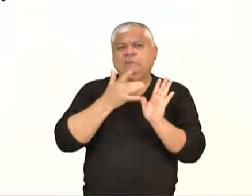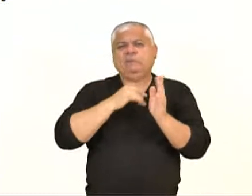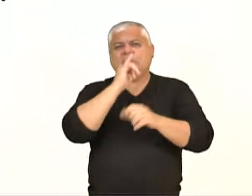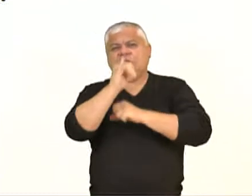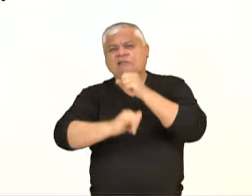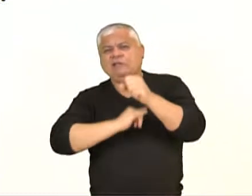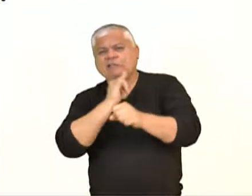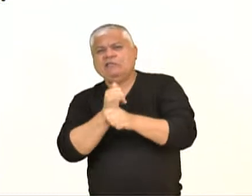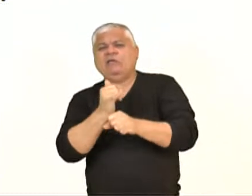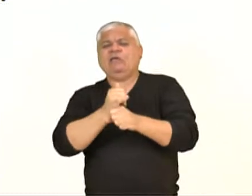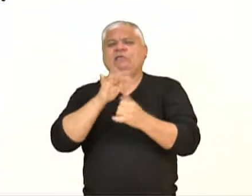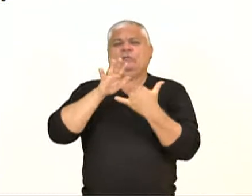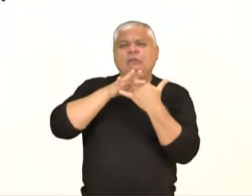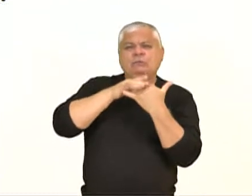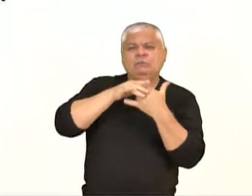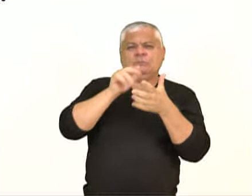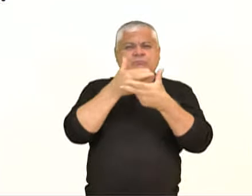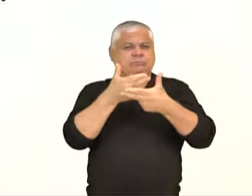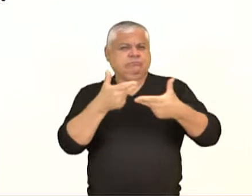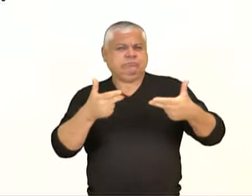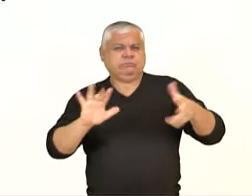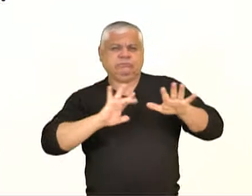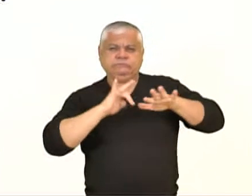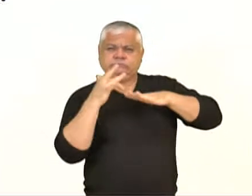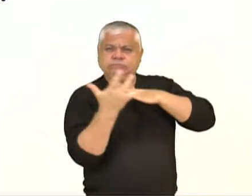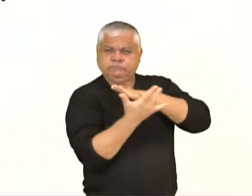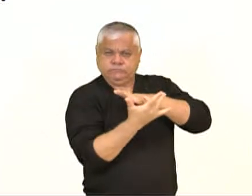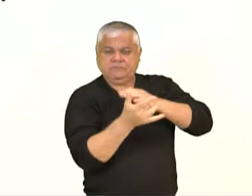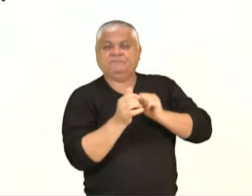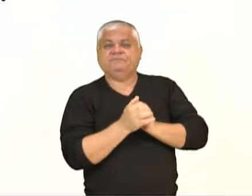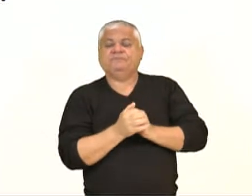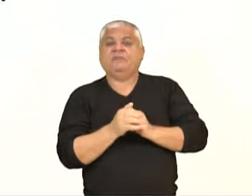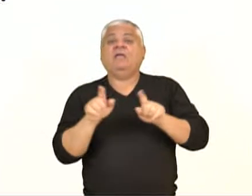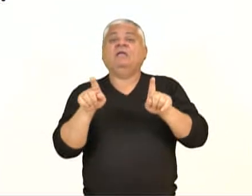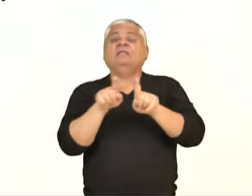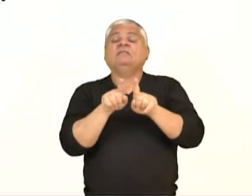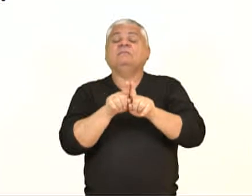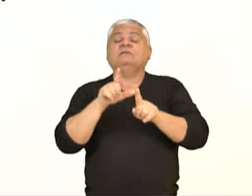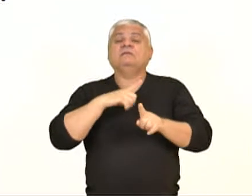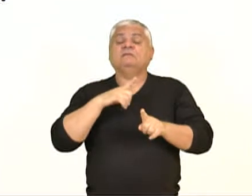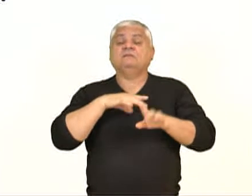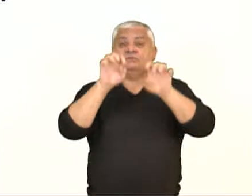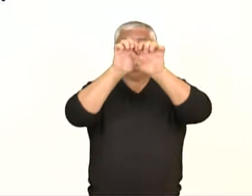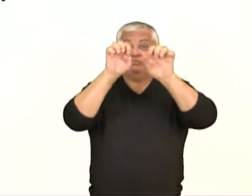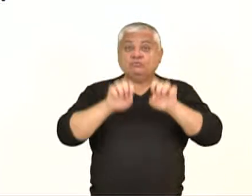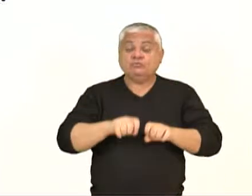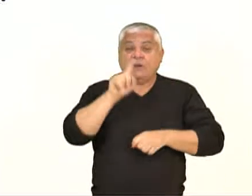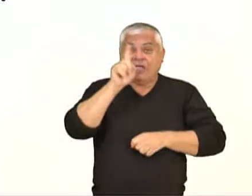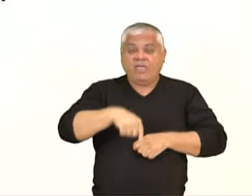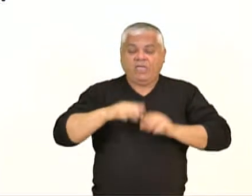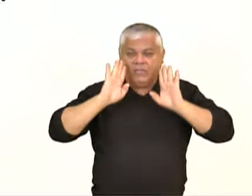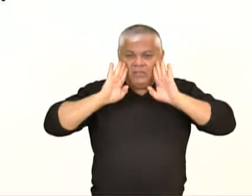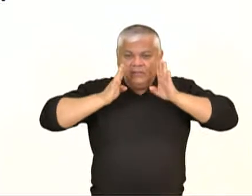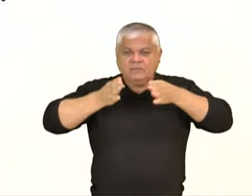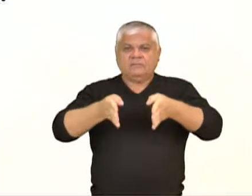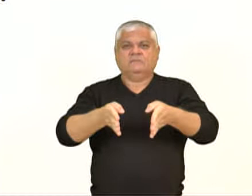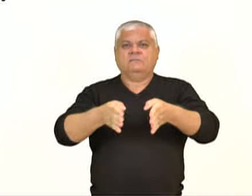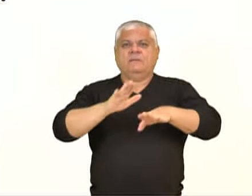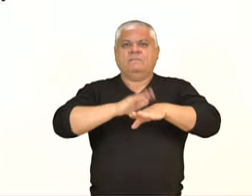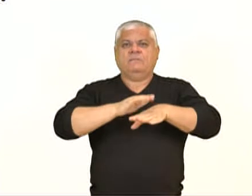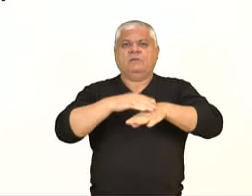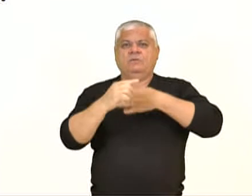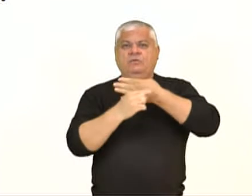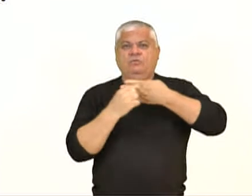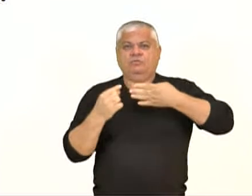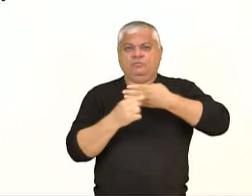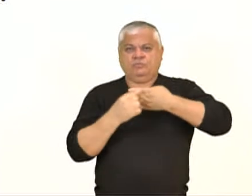internet, etc. Tem como estrutura básica uma ideia central que resume o ponto de vista do autor e